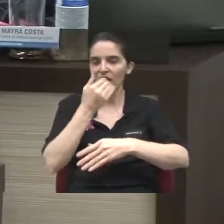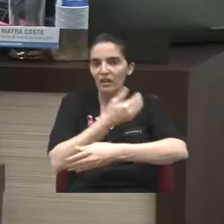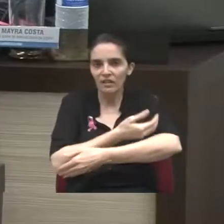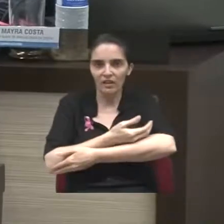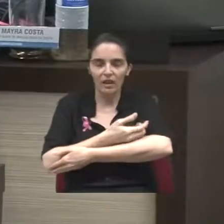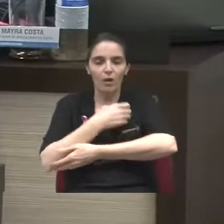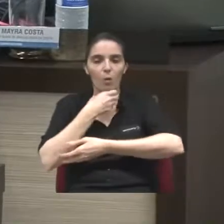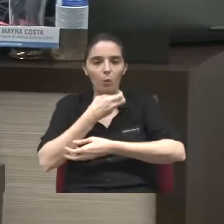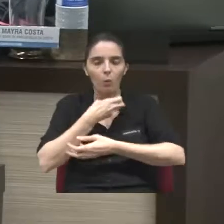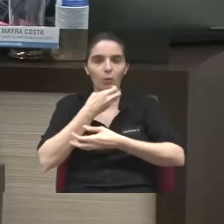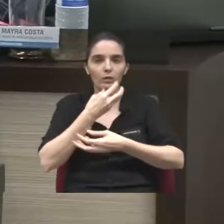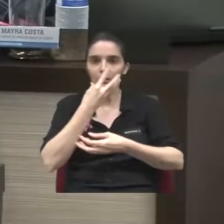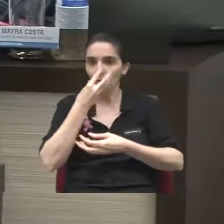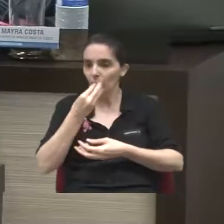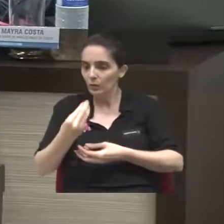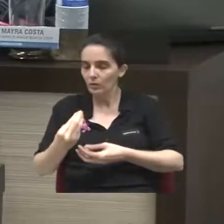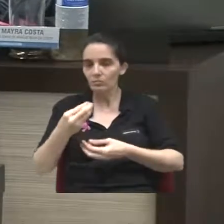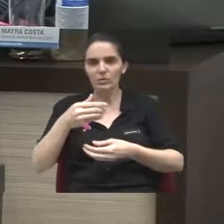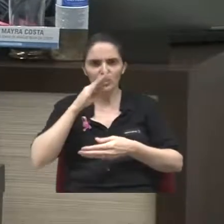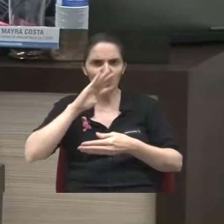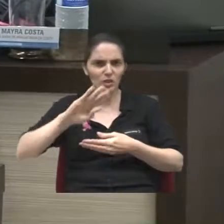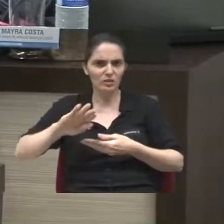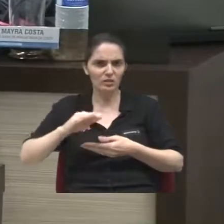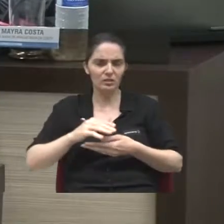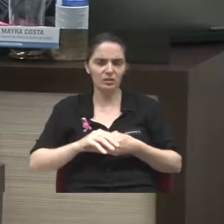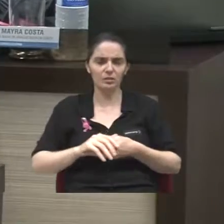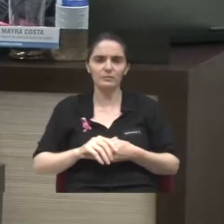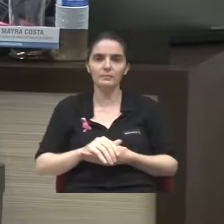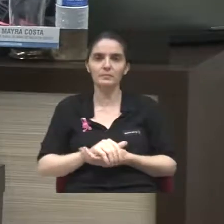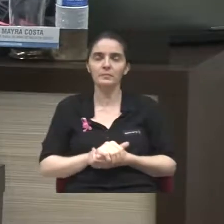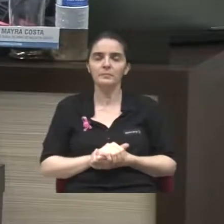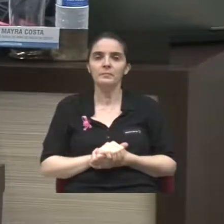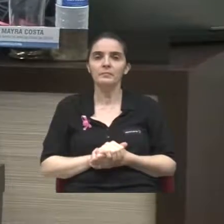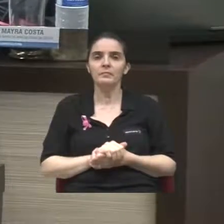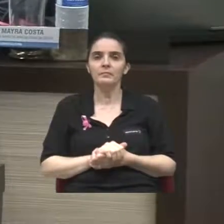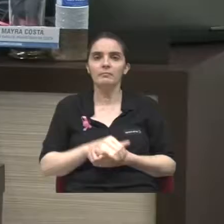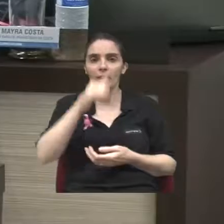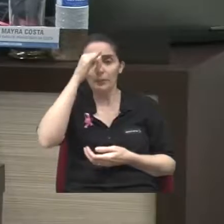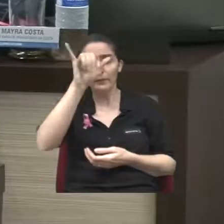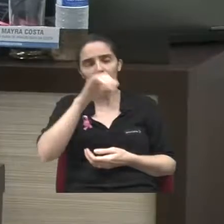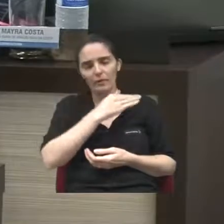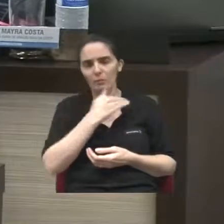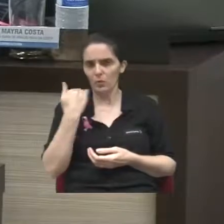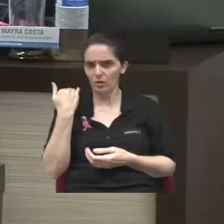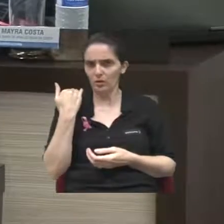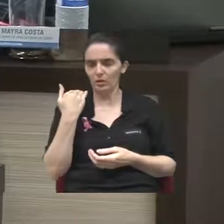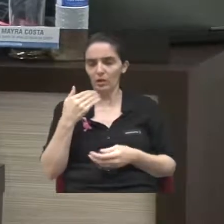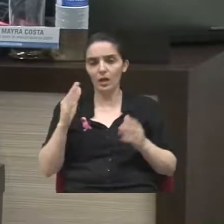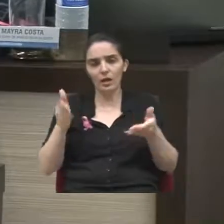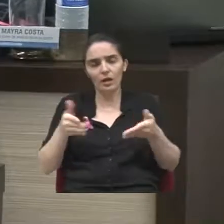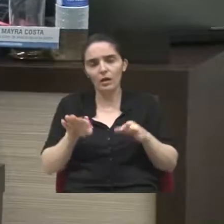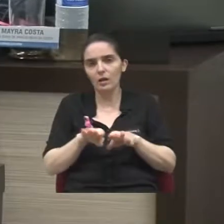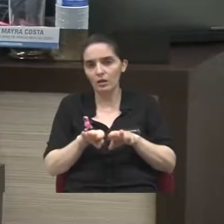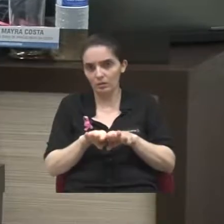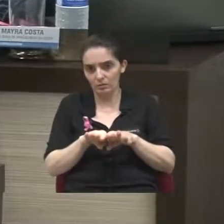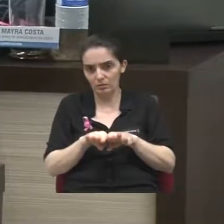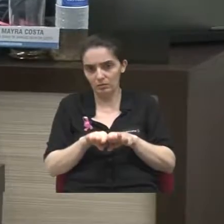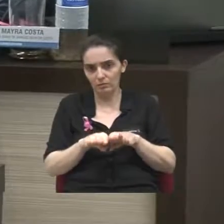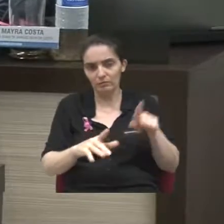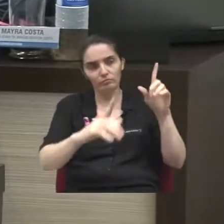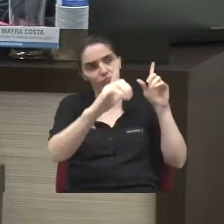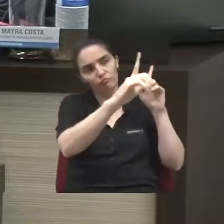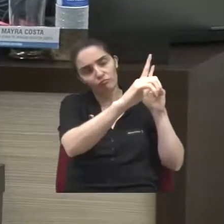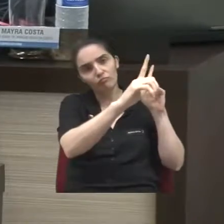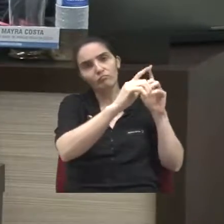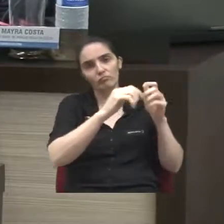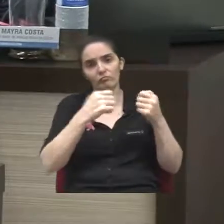do corpo estranho e prevenção de morte súbita. A gente vem com esse projeto, a fixação do